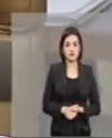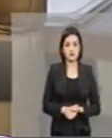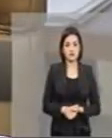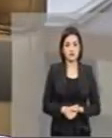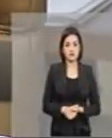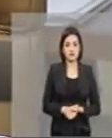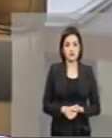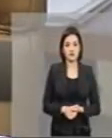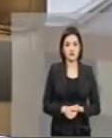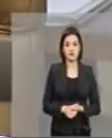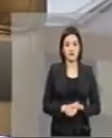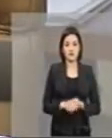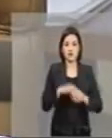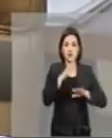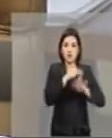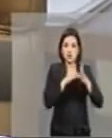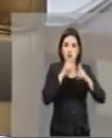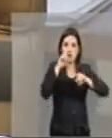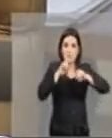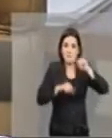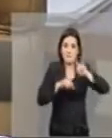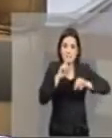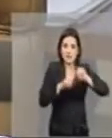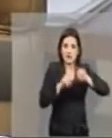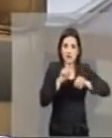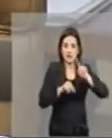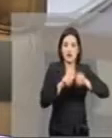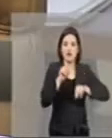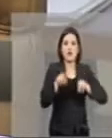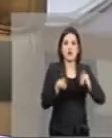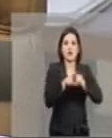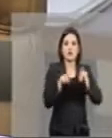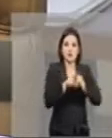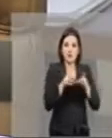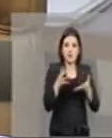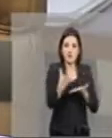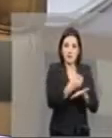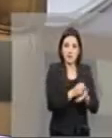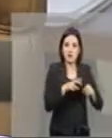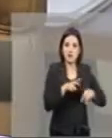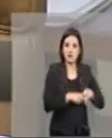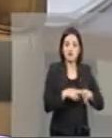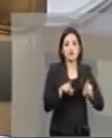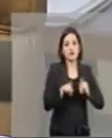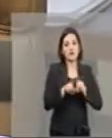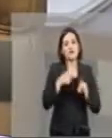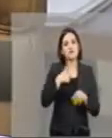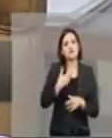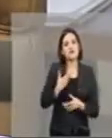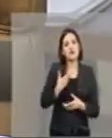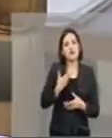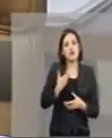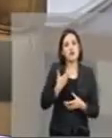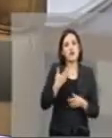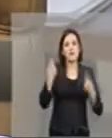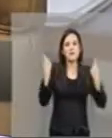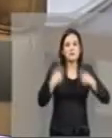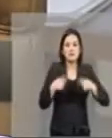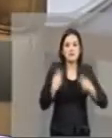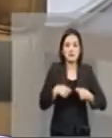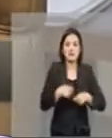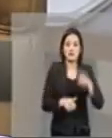do material que foi, afinal, apreendido. E eu estou considerando que é necessário que se confira, portanto,